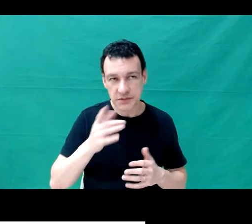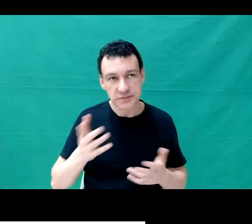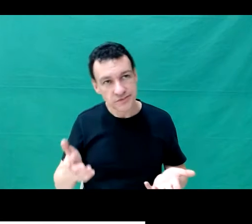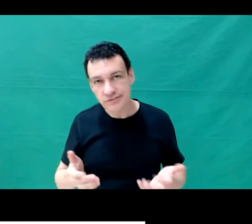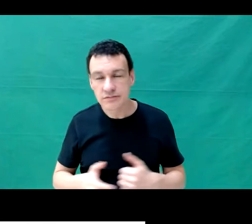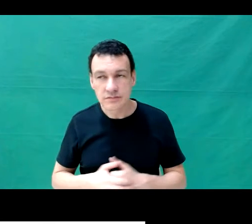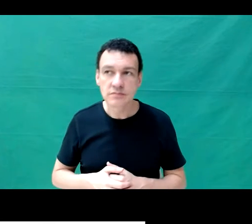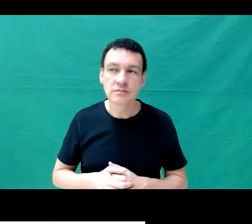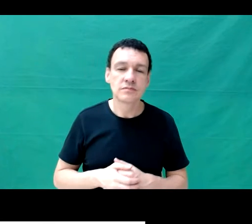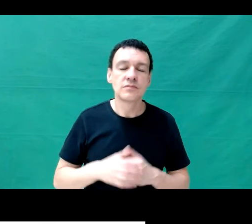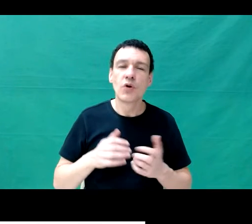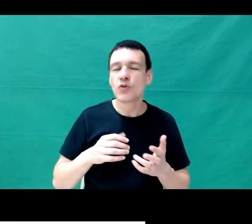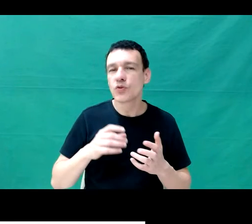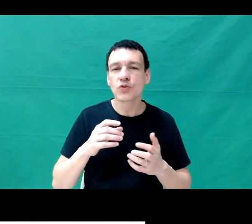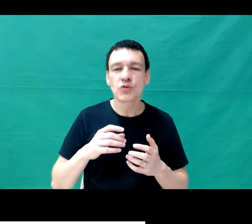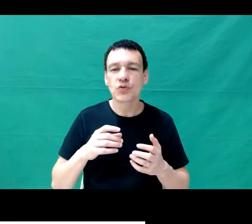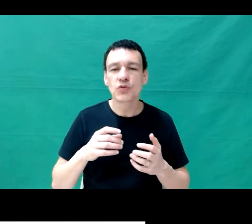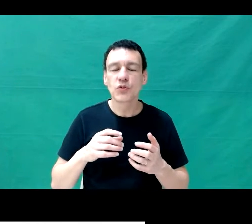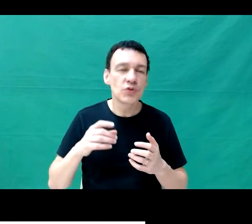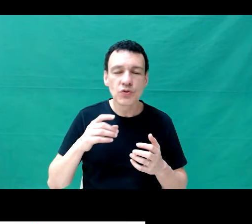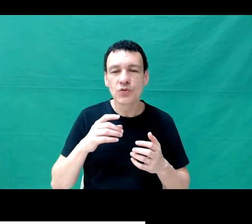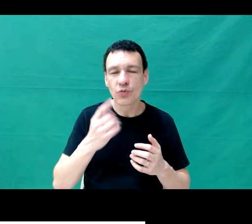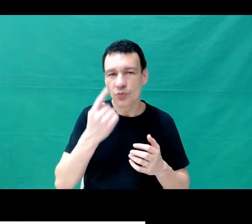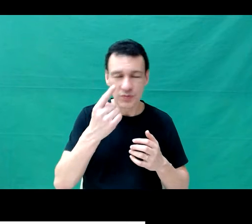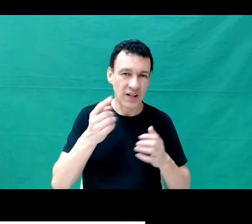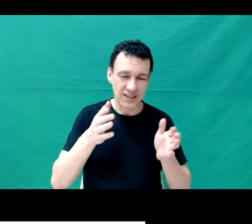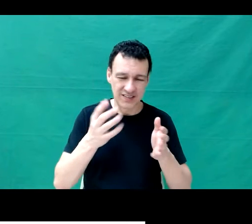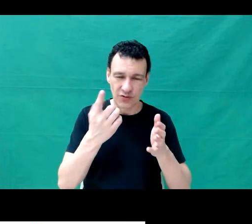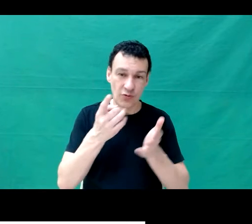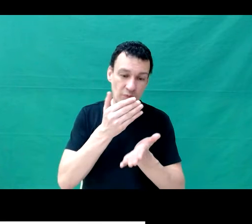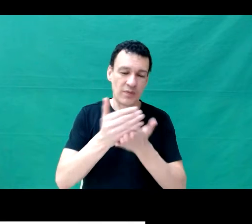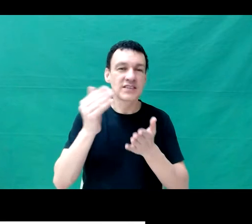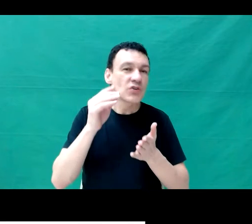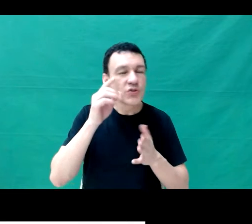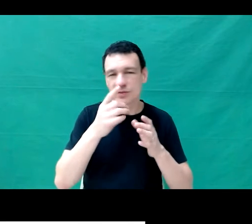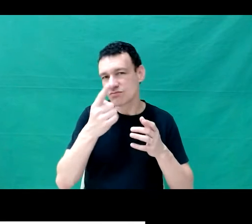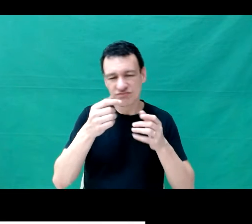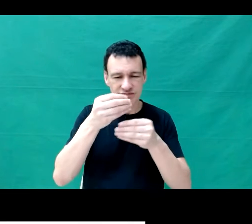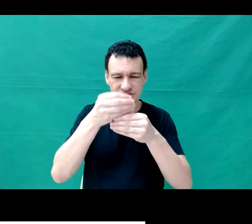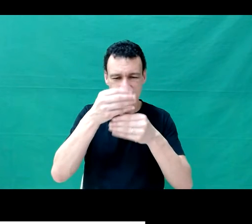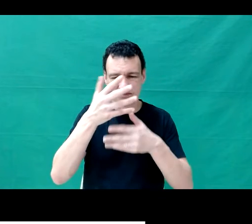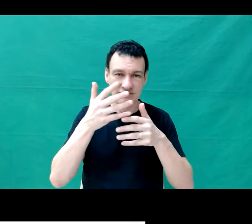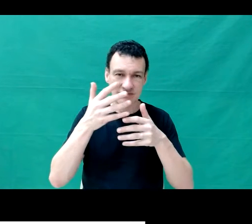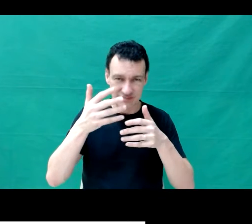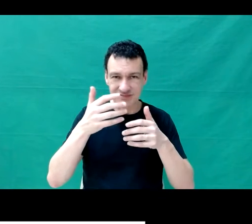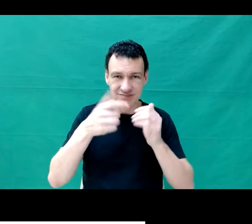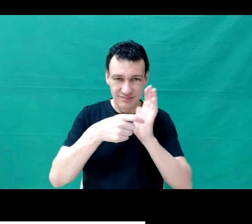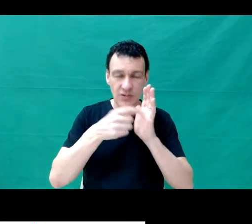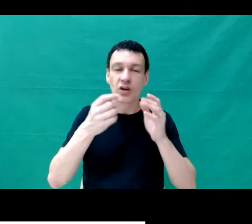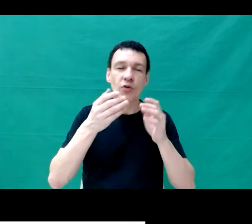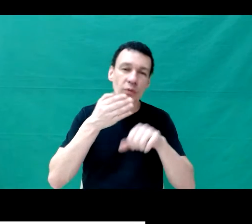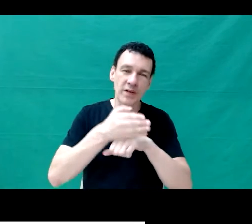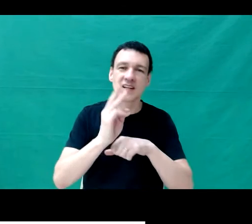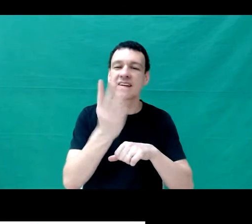dia 3 horas da manhã para fazer validações, né, em vários links, várias partes do site, tudo que está